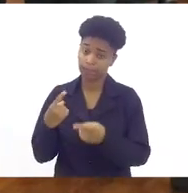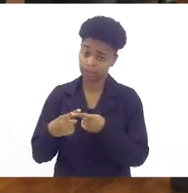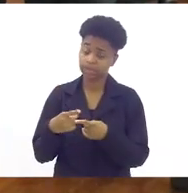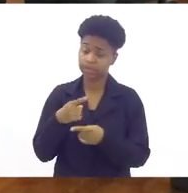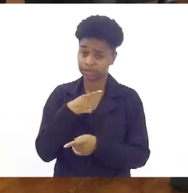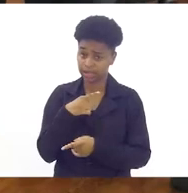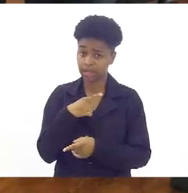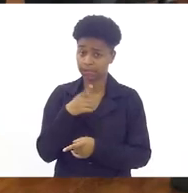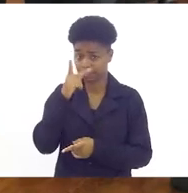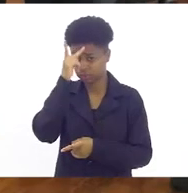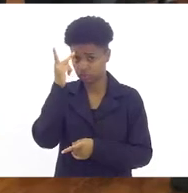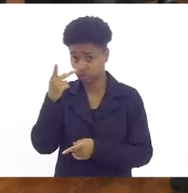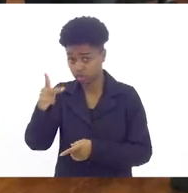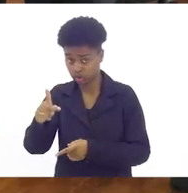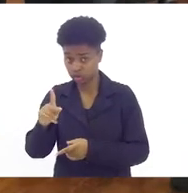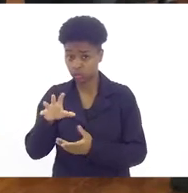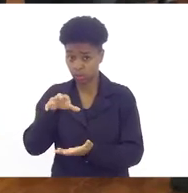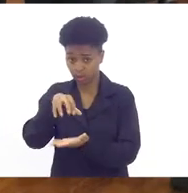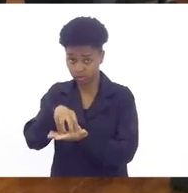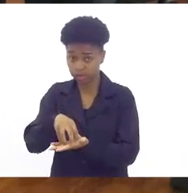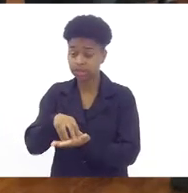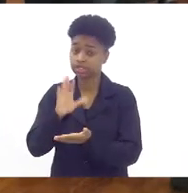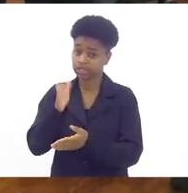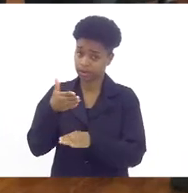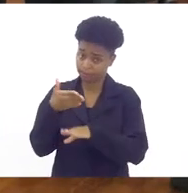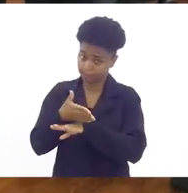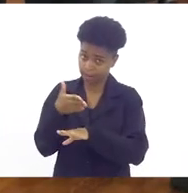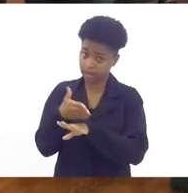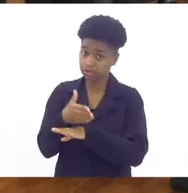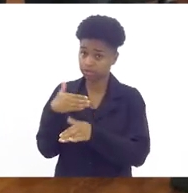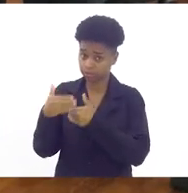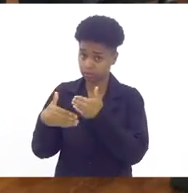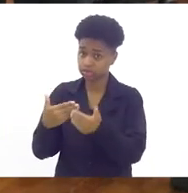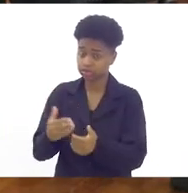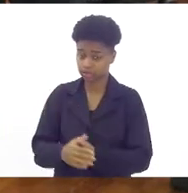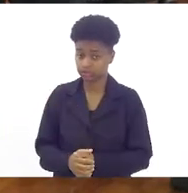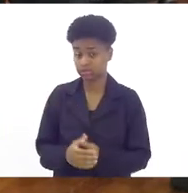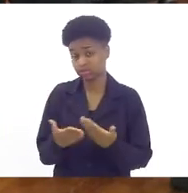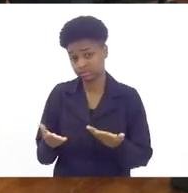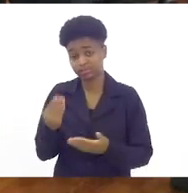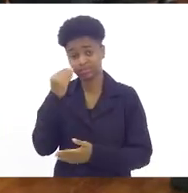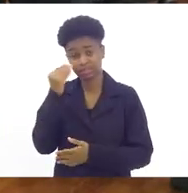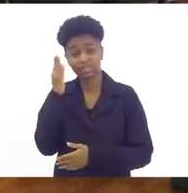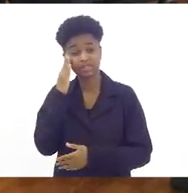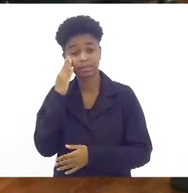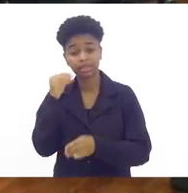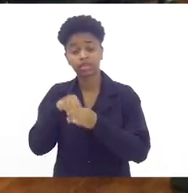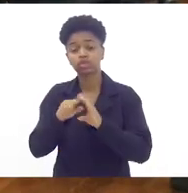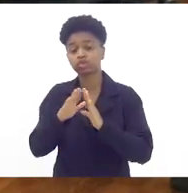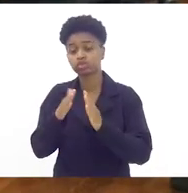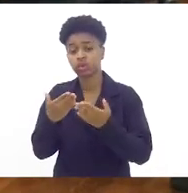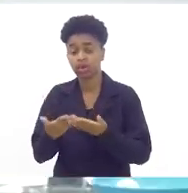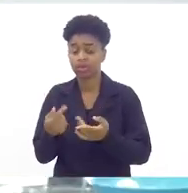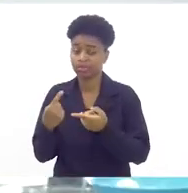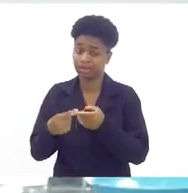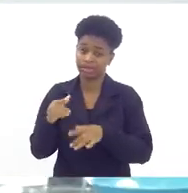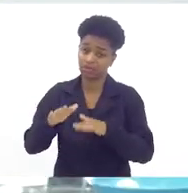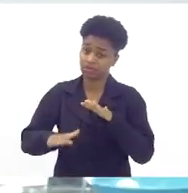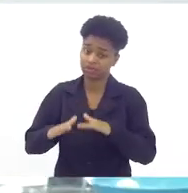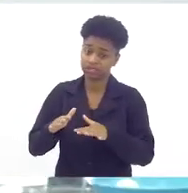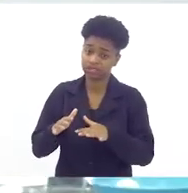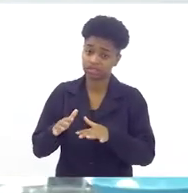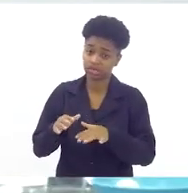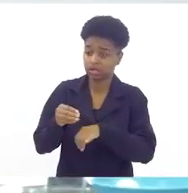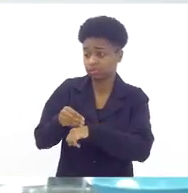do da tua unidade do Henrique Lage participando desse processo Então procura saber na escola que de alguma forma não tá chegando